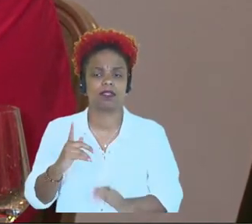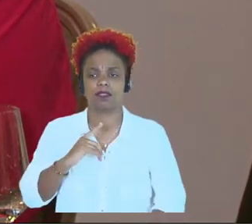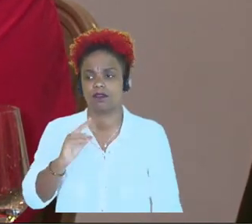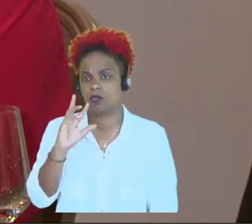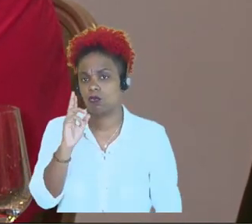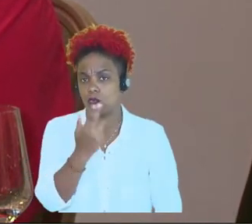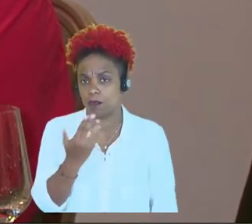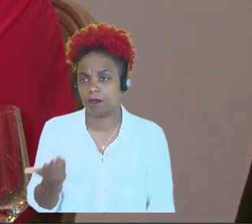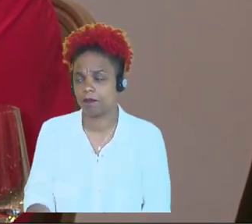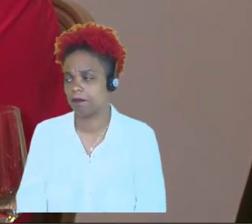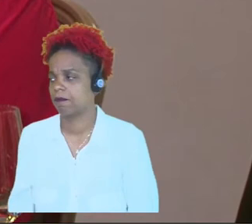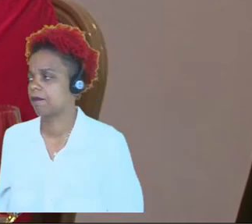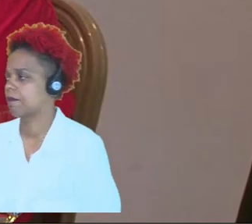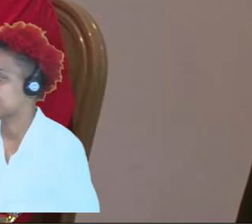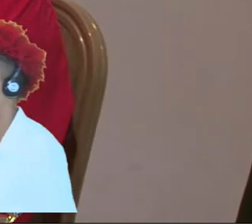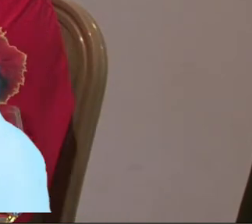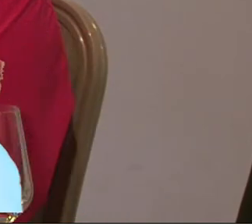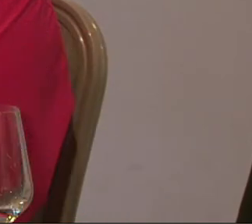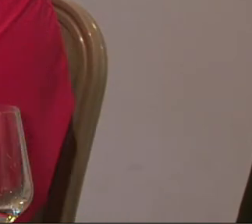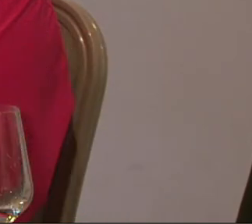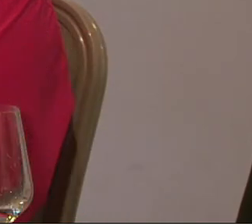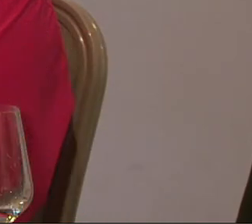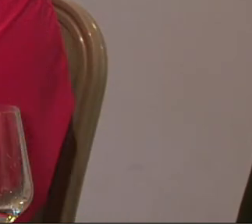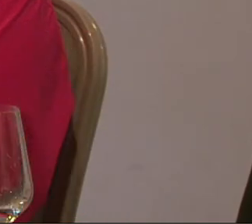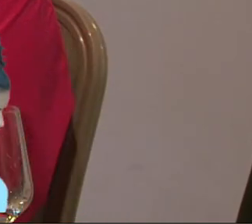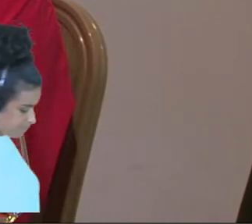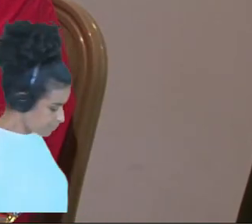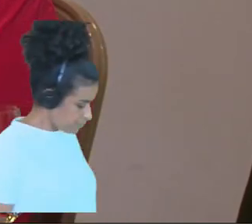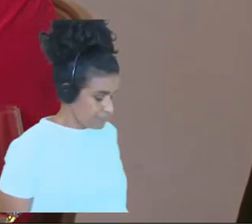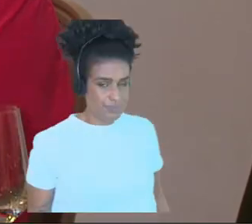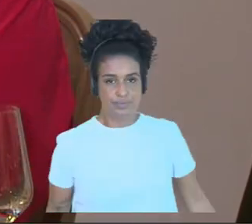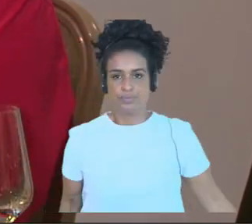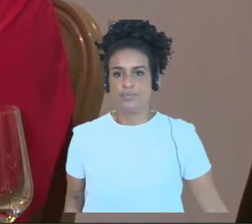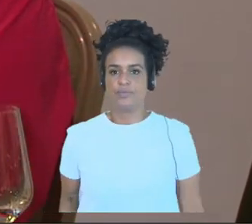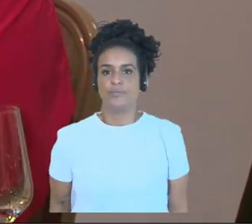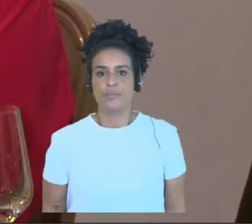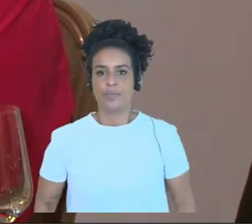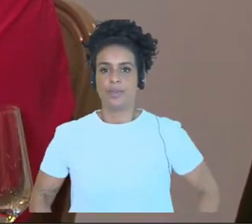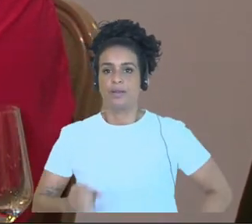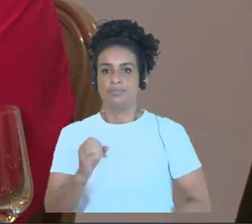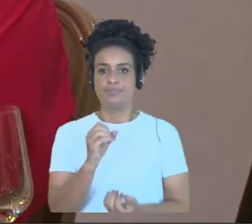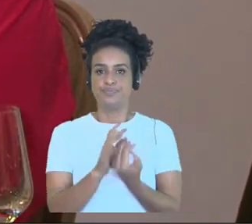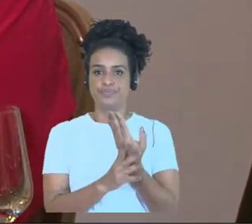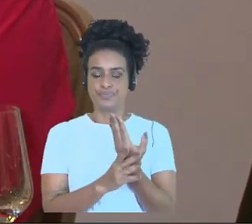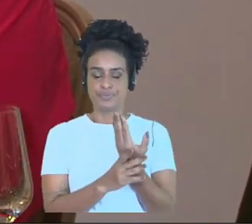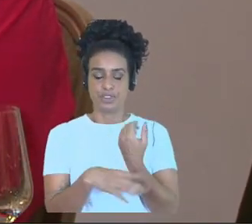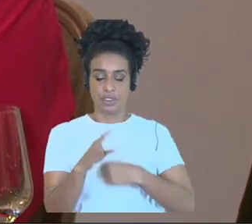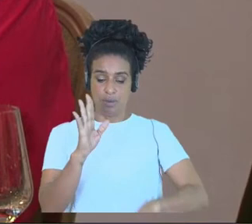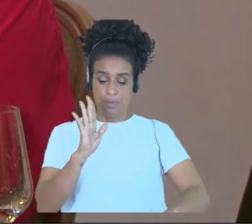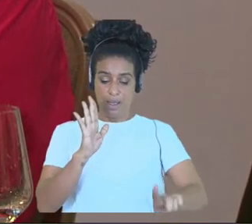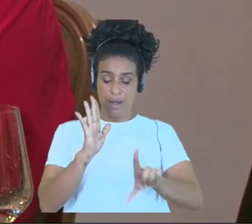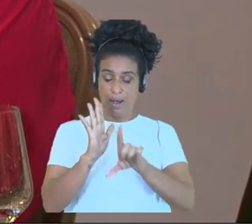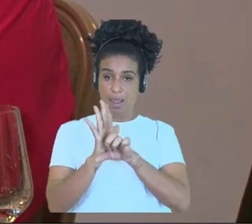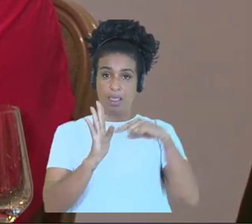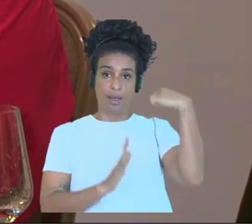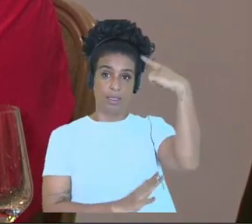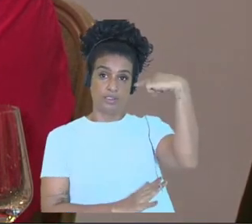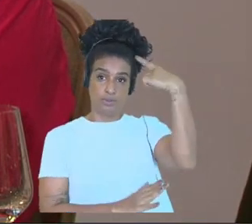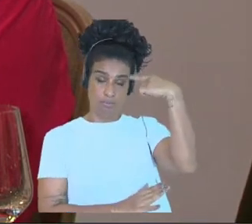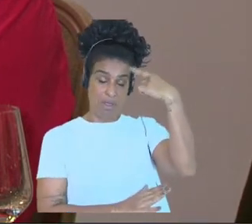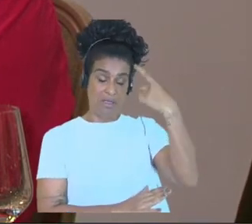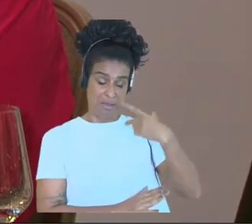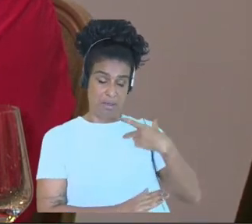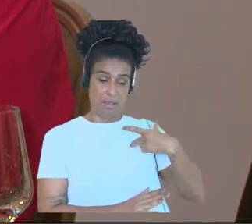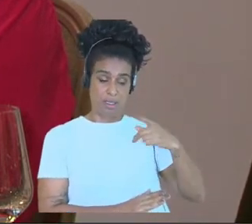teve uma legislação que virou uma referência na Espanha, e é provável que isso aconteça. Não que vá